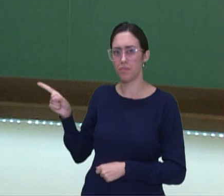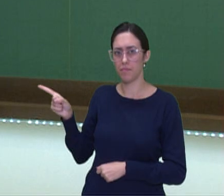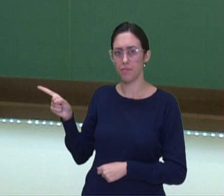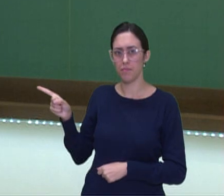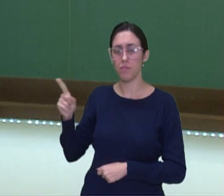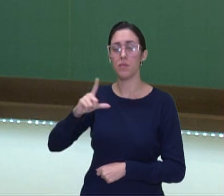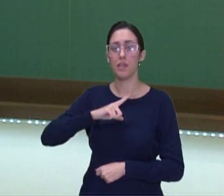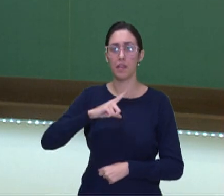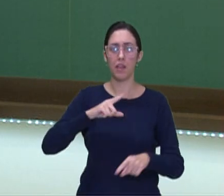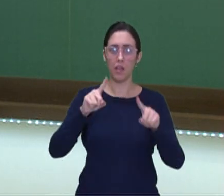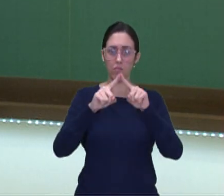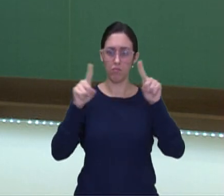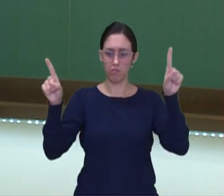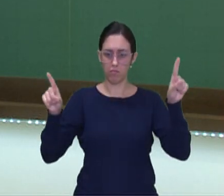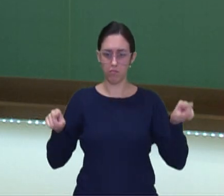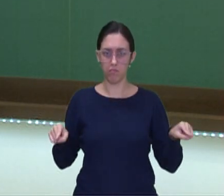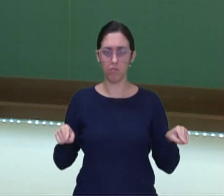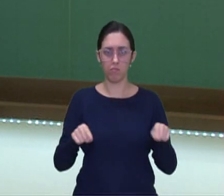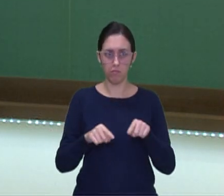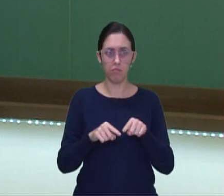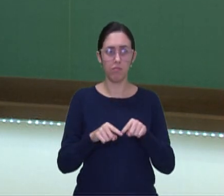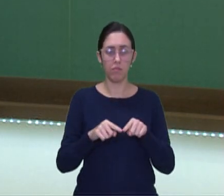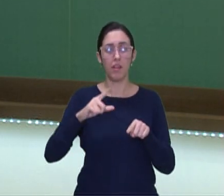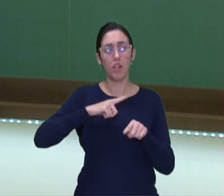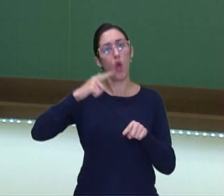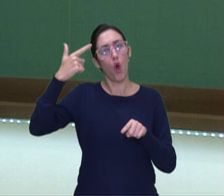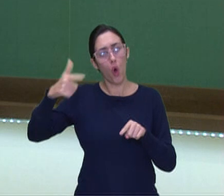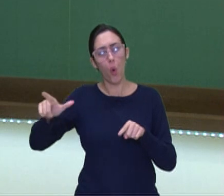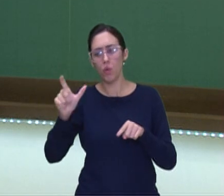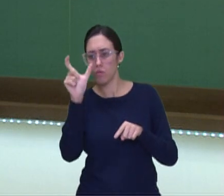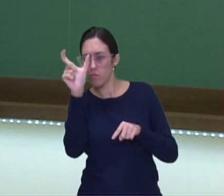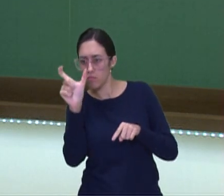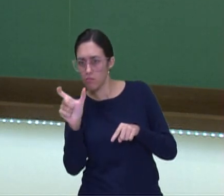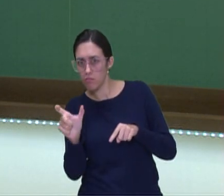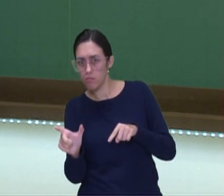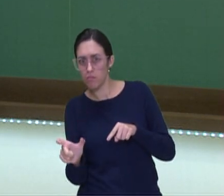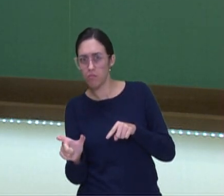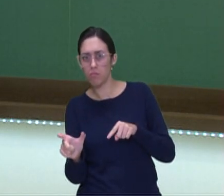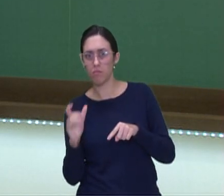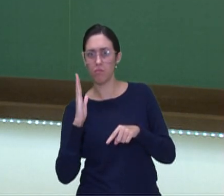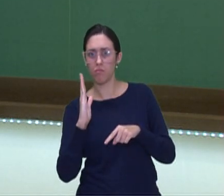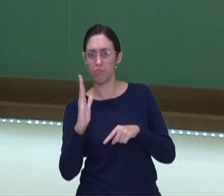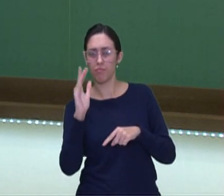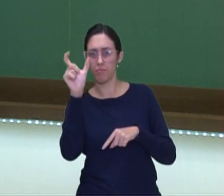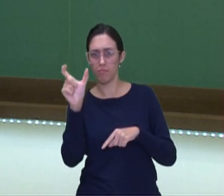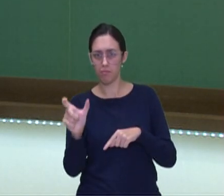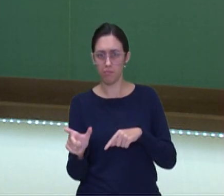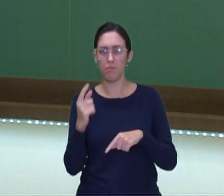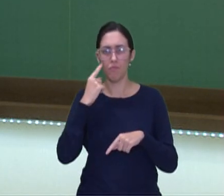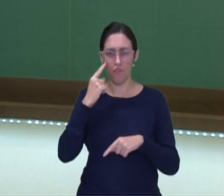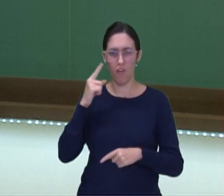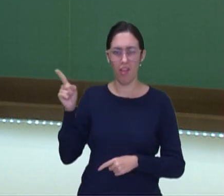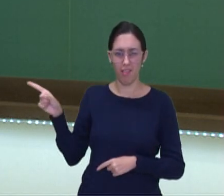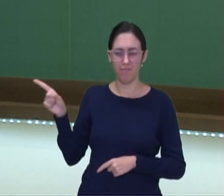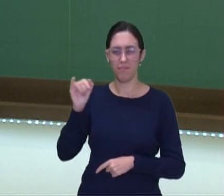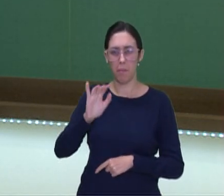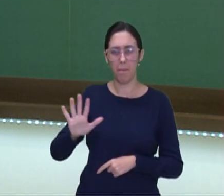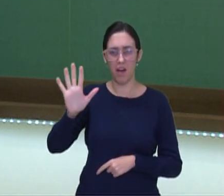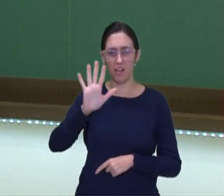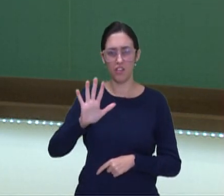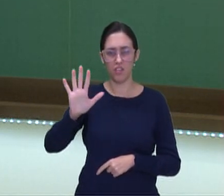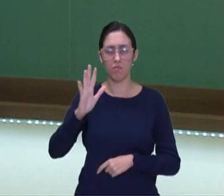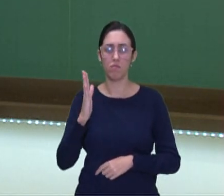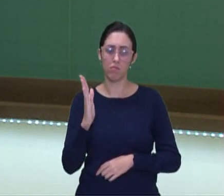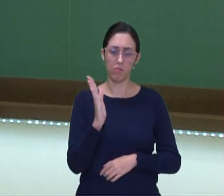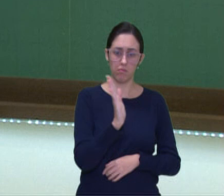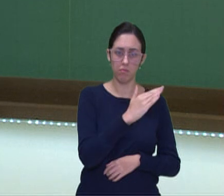um retângulo e tenho outro retângulo, tá? Nesse retângulo, o lado é